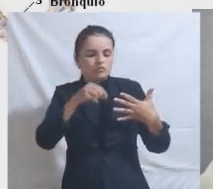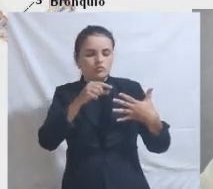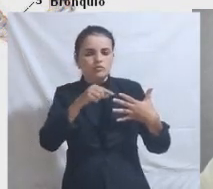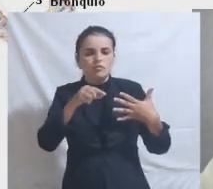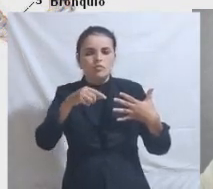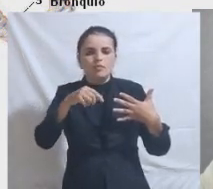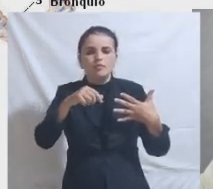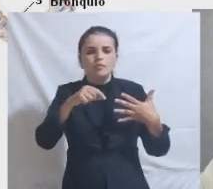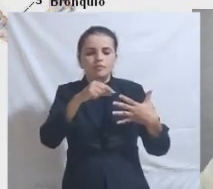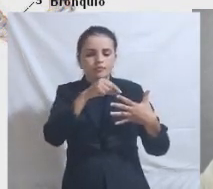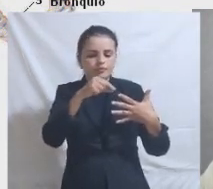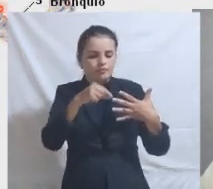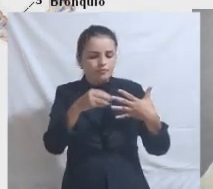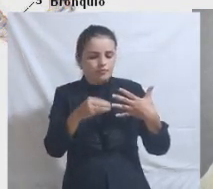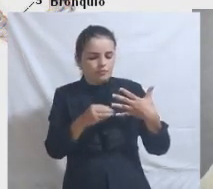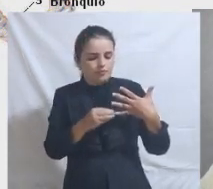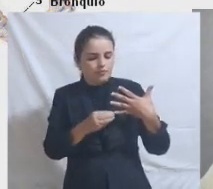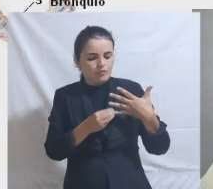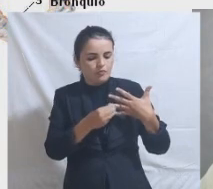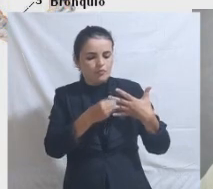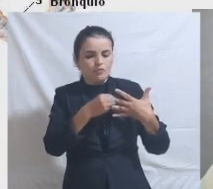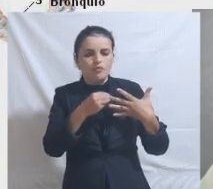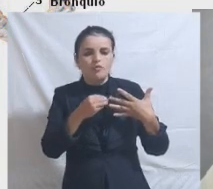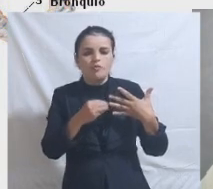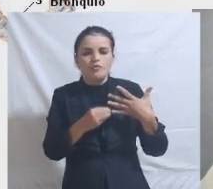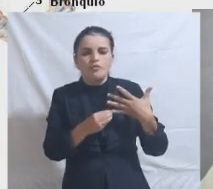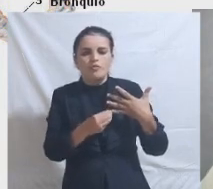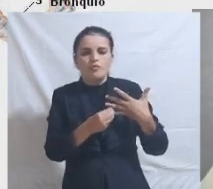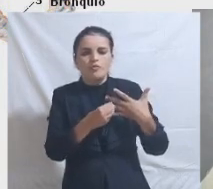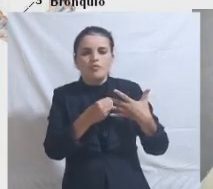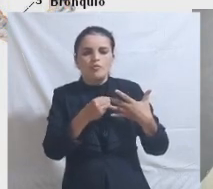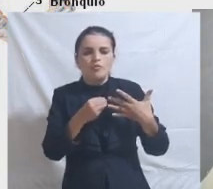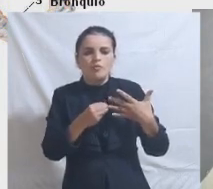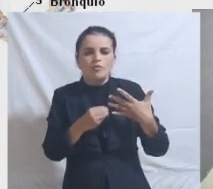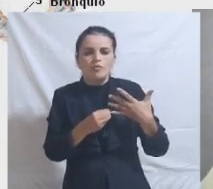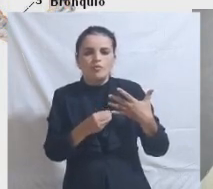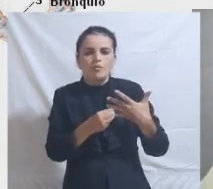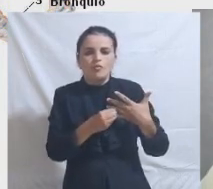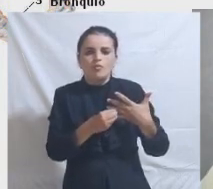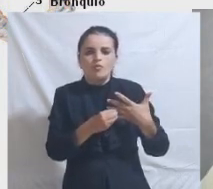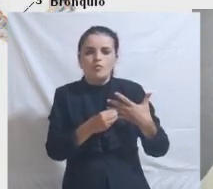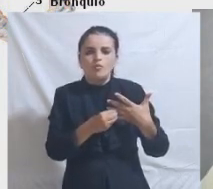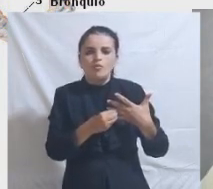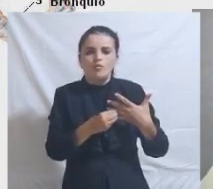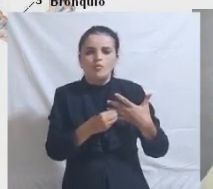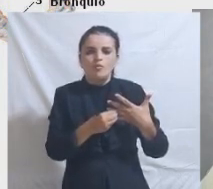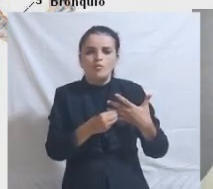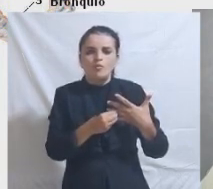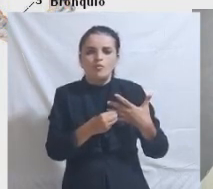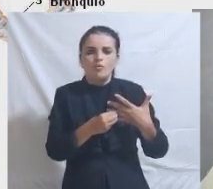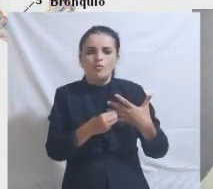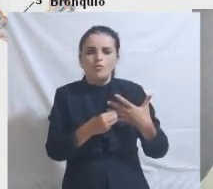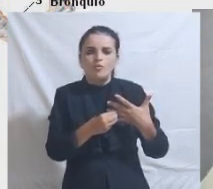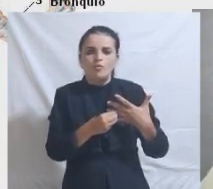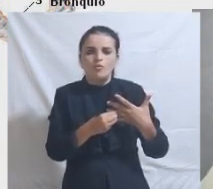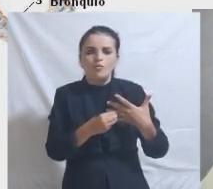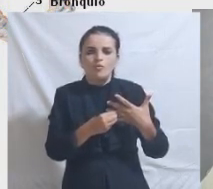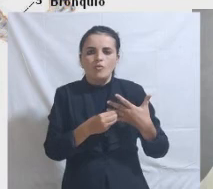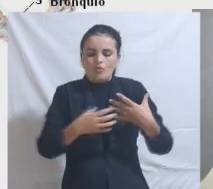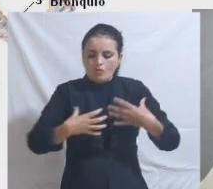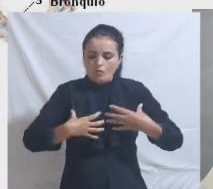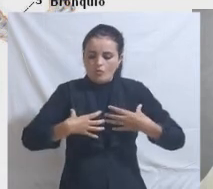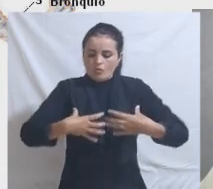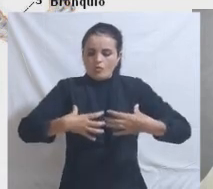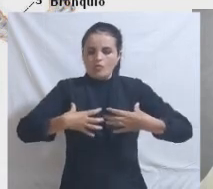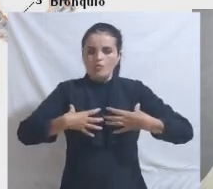brônquios. Então, vejam aqui, os brônquios são duas ramificações da porção final da nossa